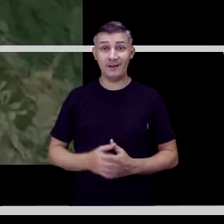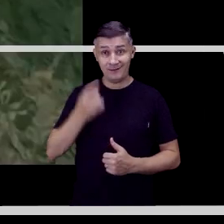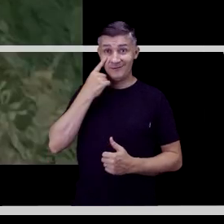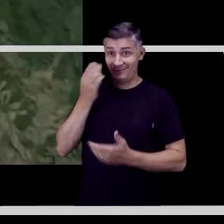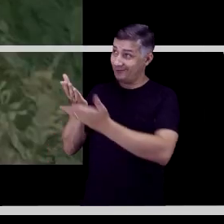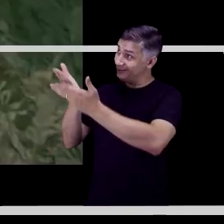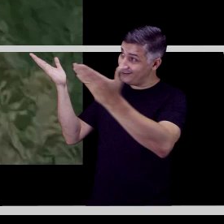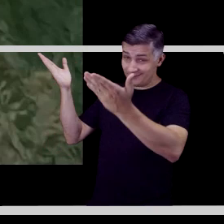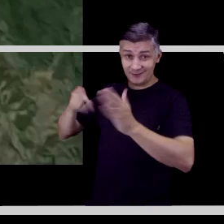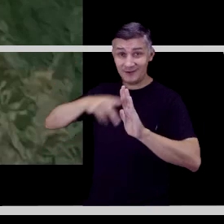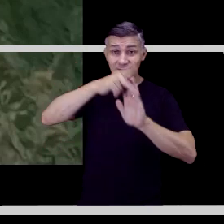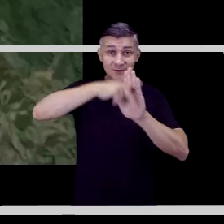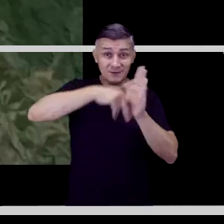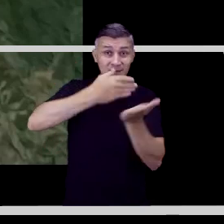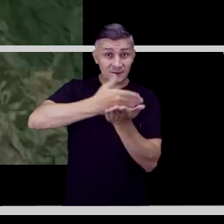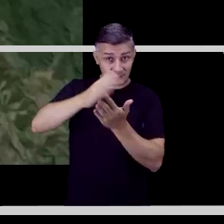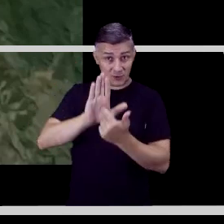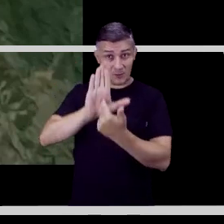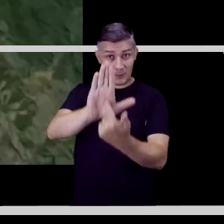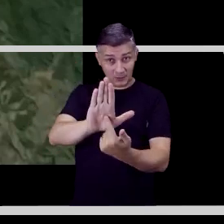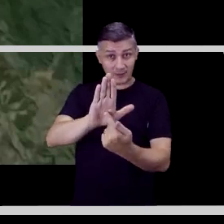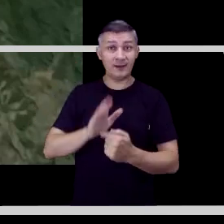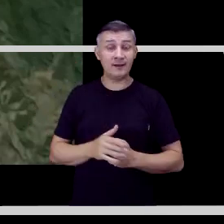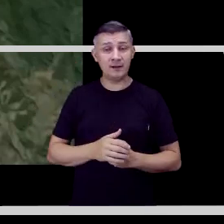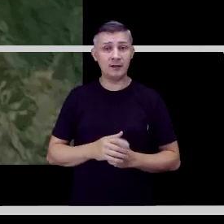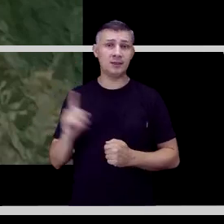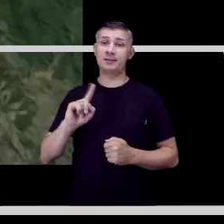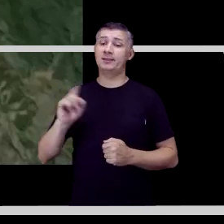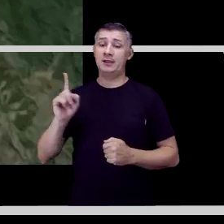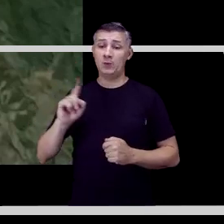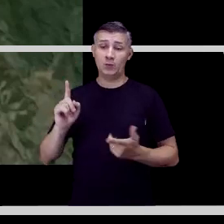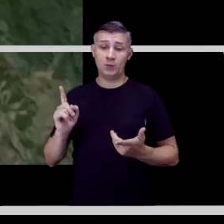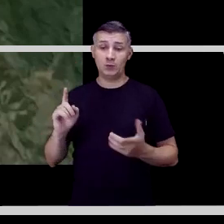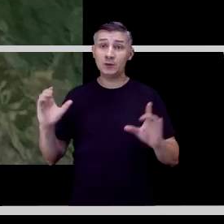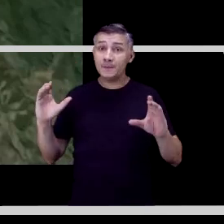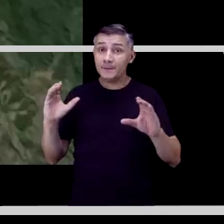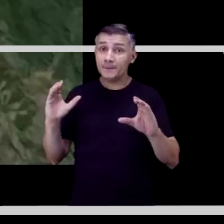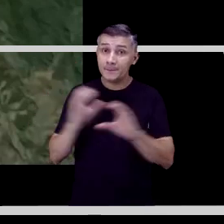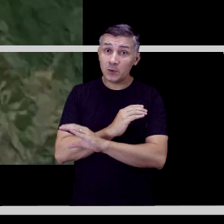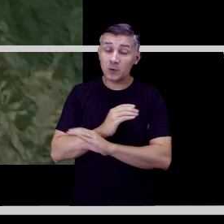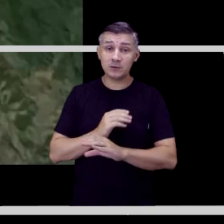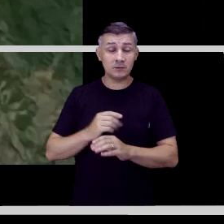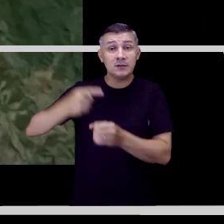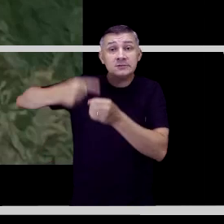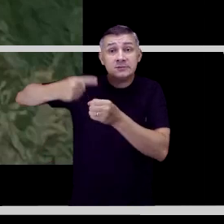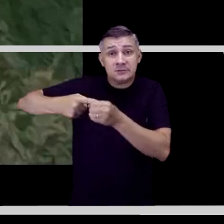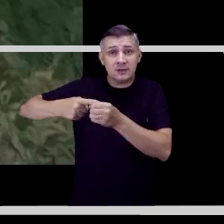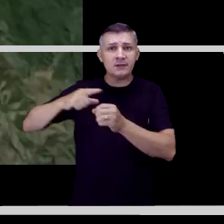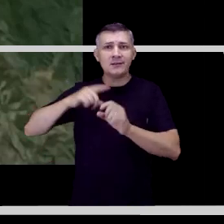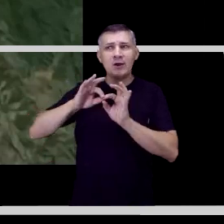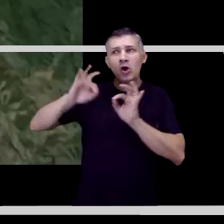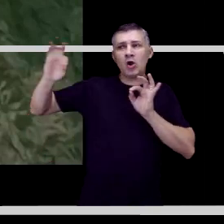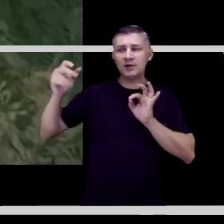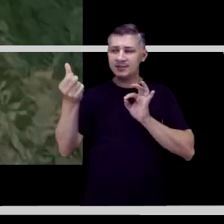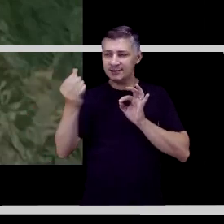Mas esses projetos iniciais que eu vou mostrar aqui não estão na metrópole, né? Estão a